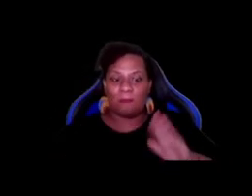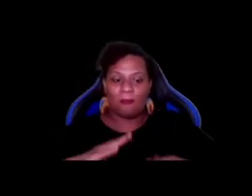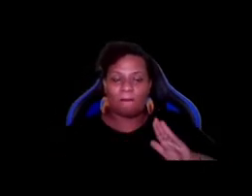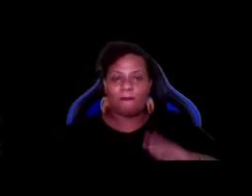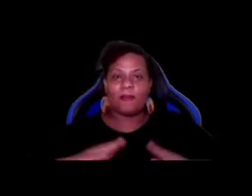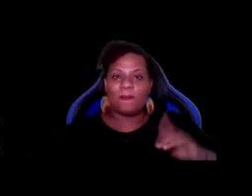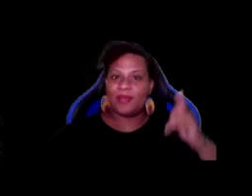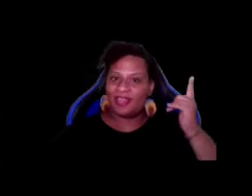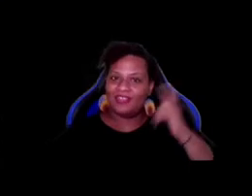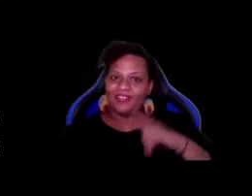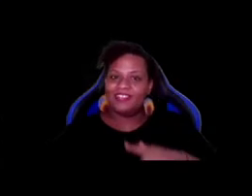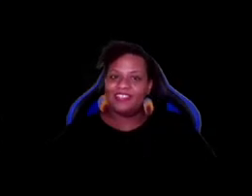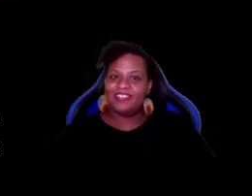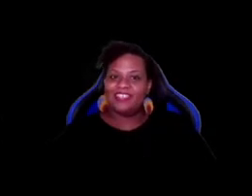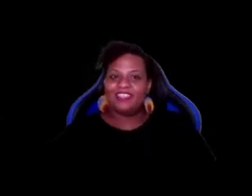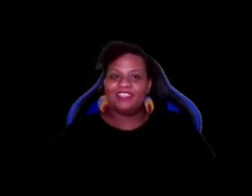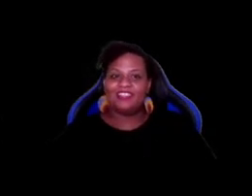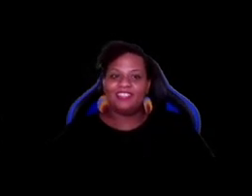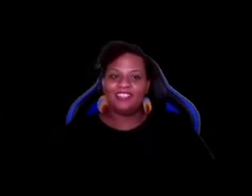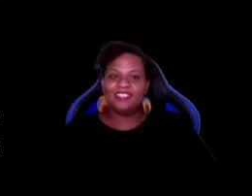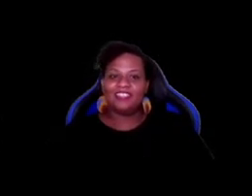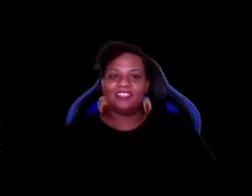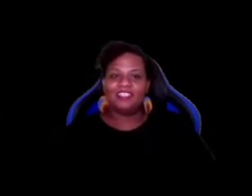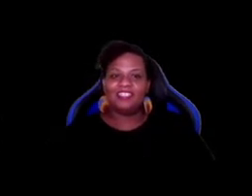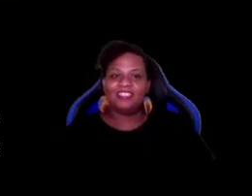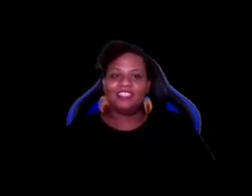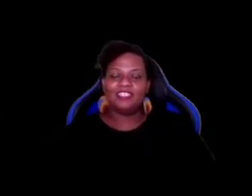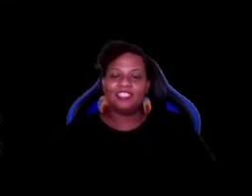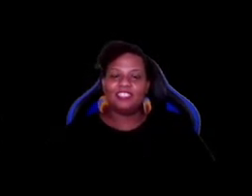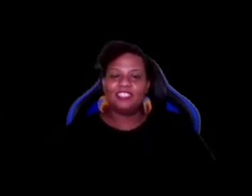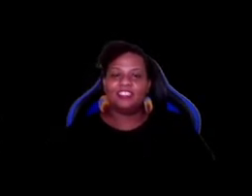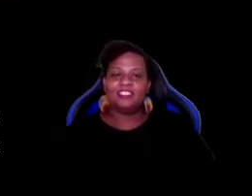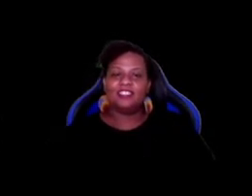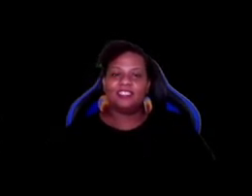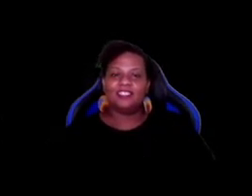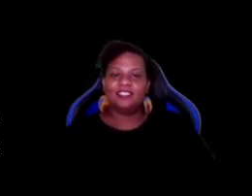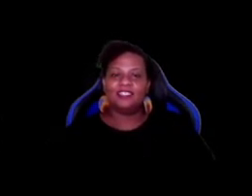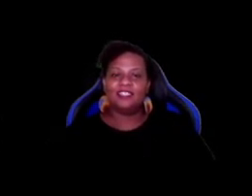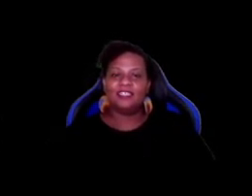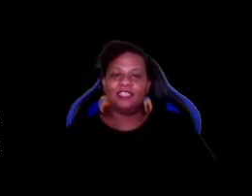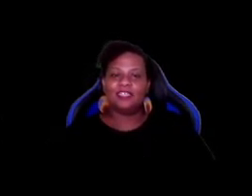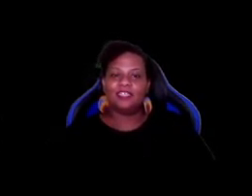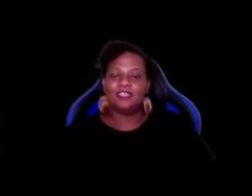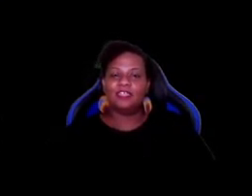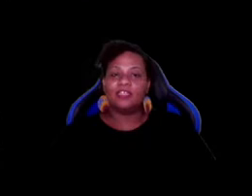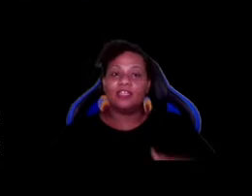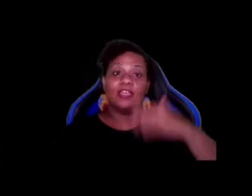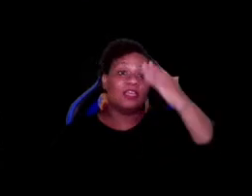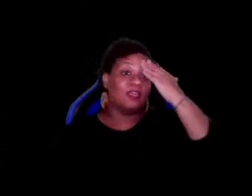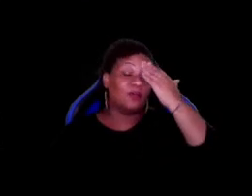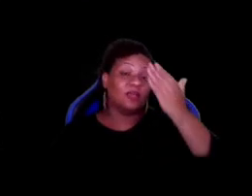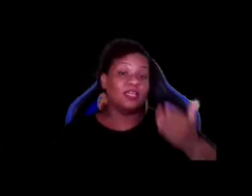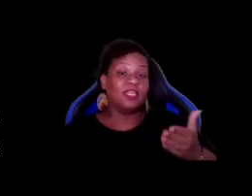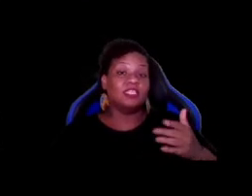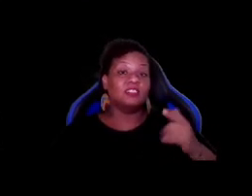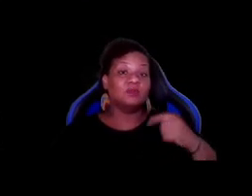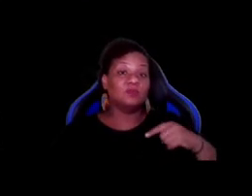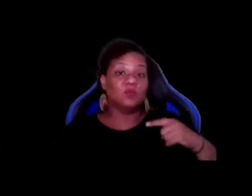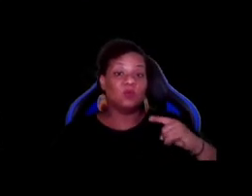né? Então, eu acredito que quando o